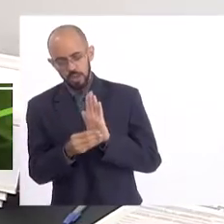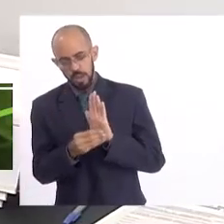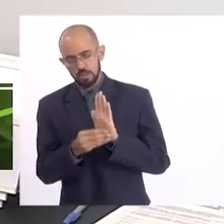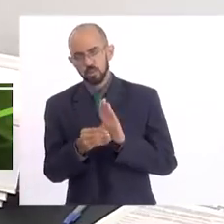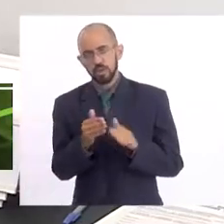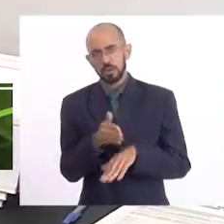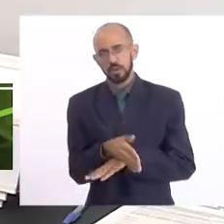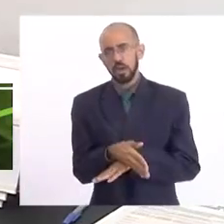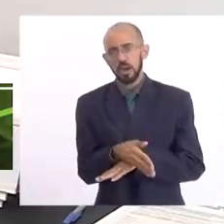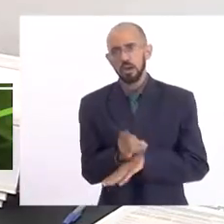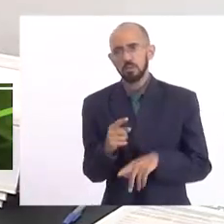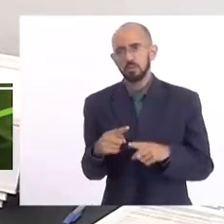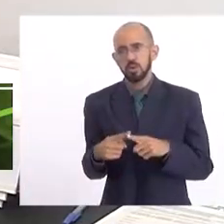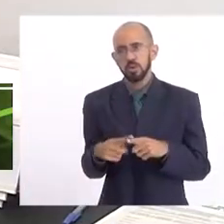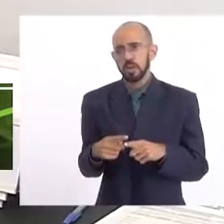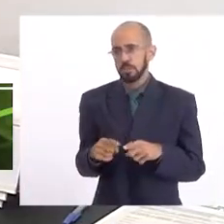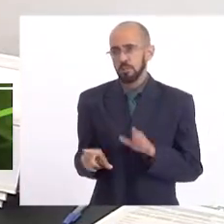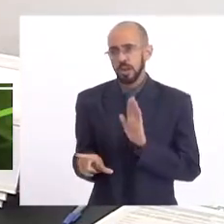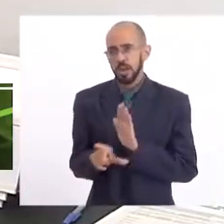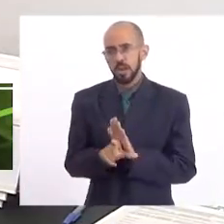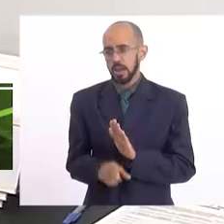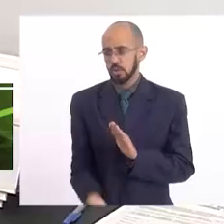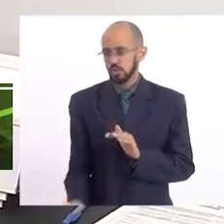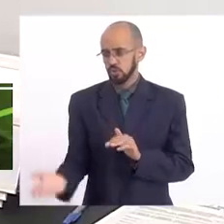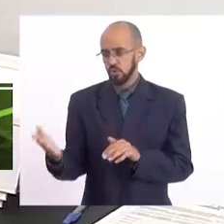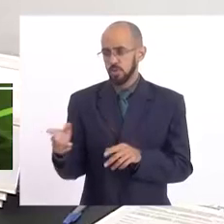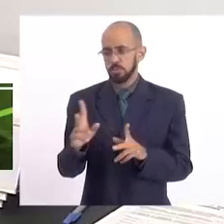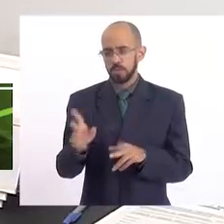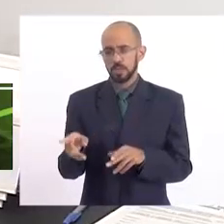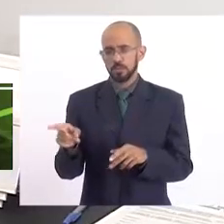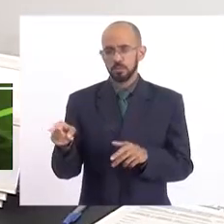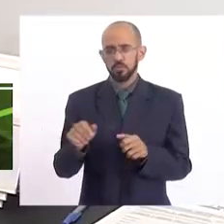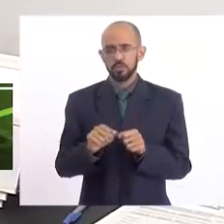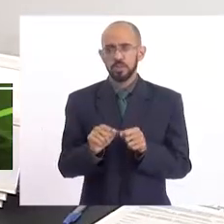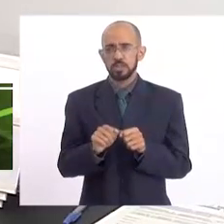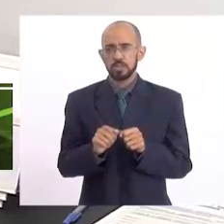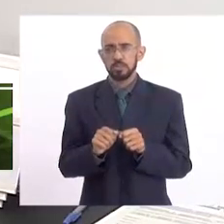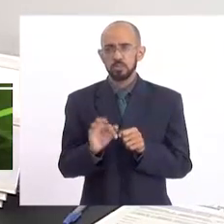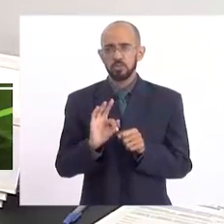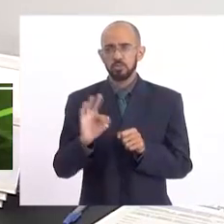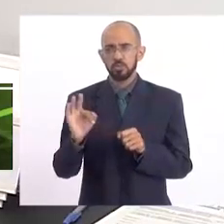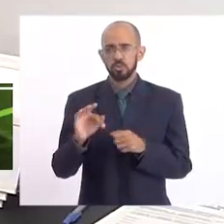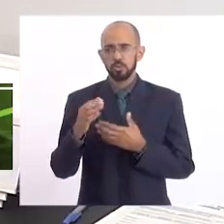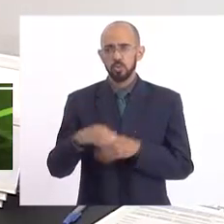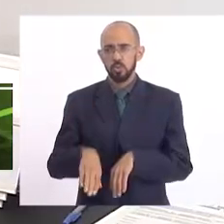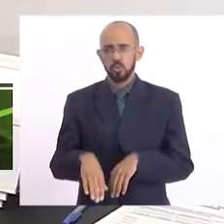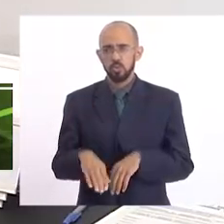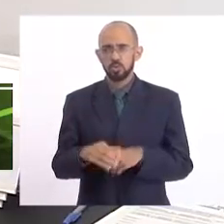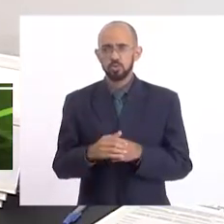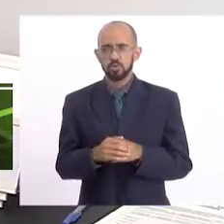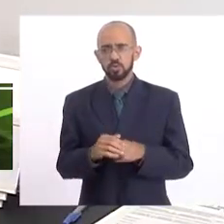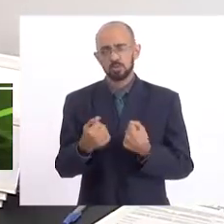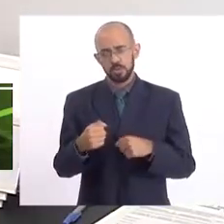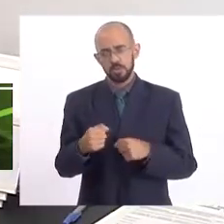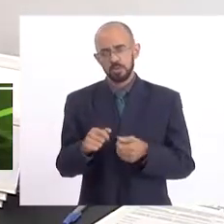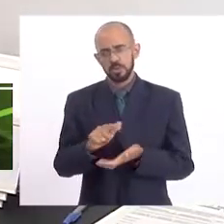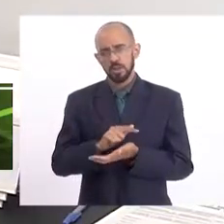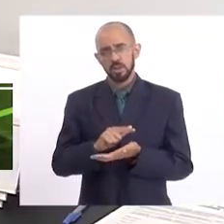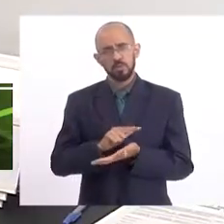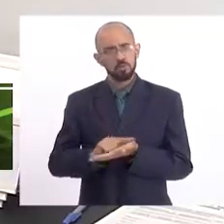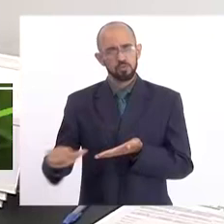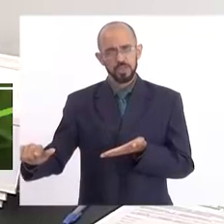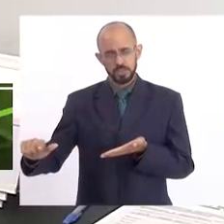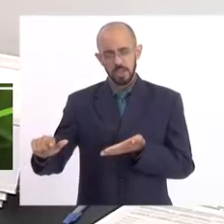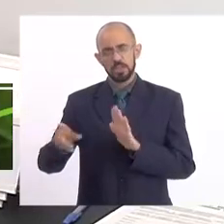entrar. Até porque pela lei que o senhor mesmo fez do sobrestamento, está lá dizendo, até para a gente ter um futuro concurso mais à frente, você tem que zerar esse cadastro. Então, a